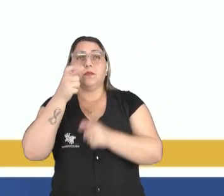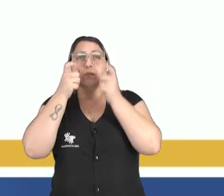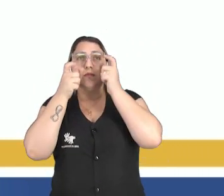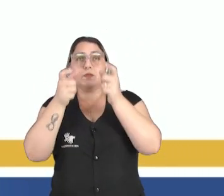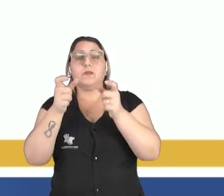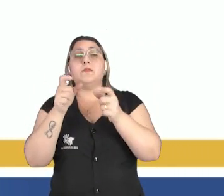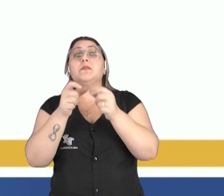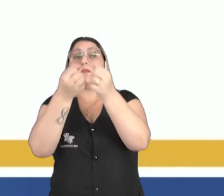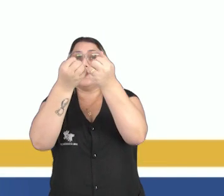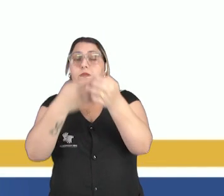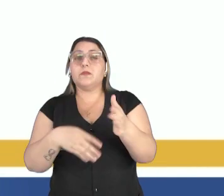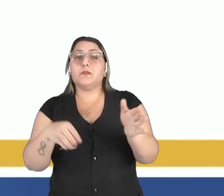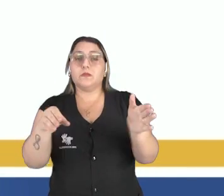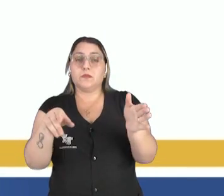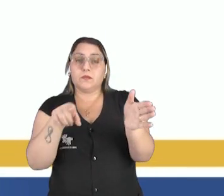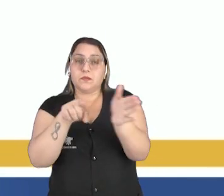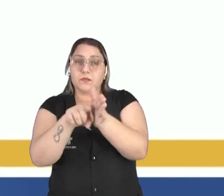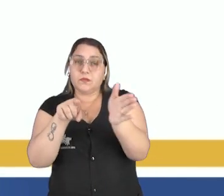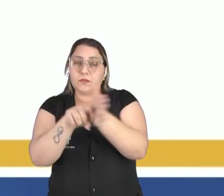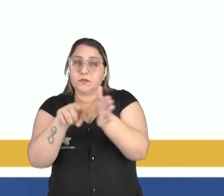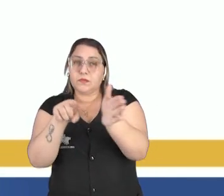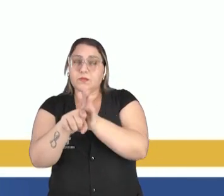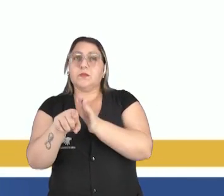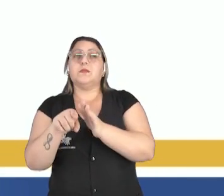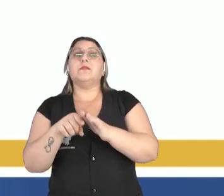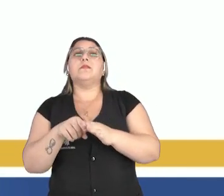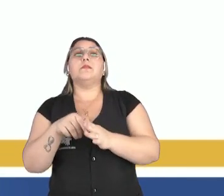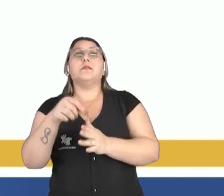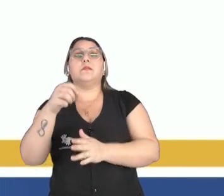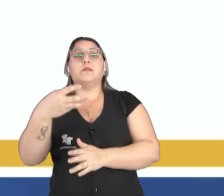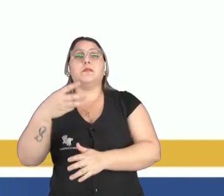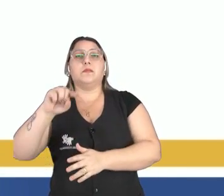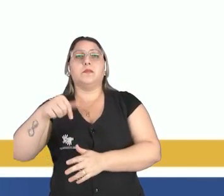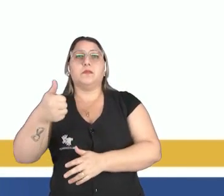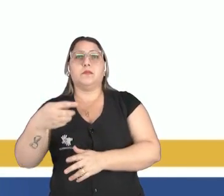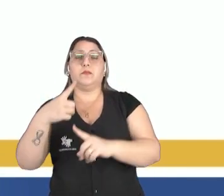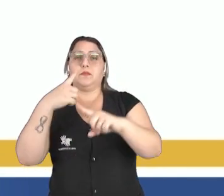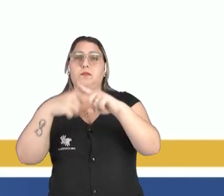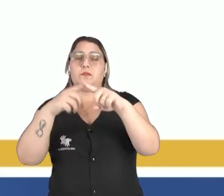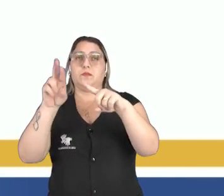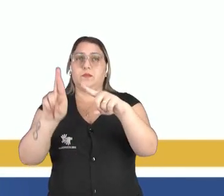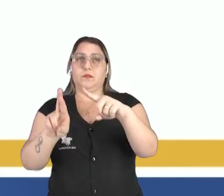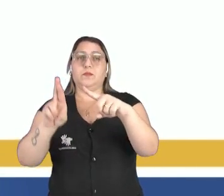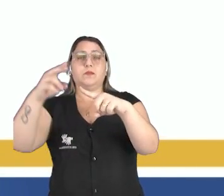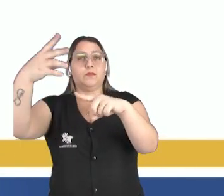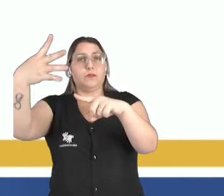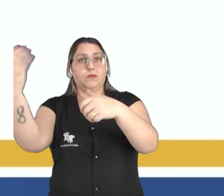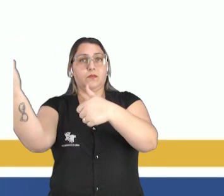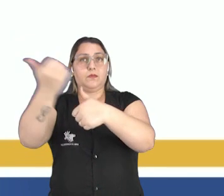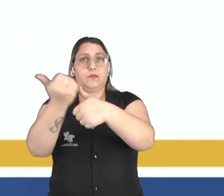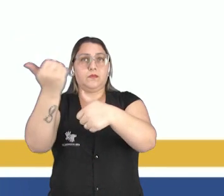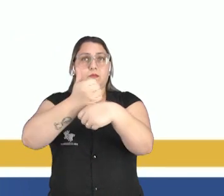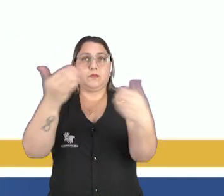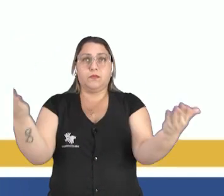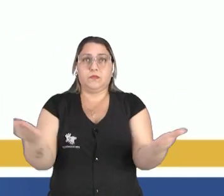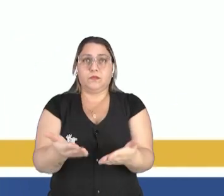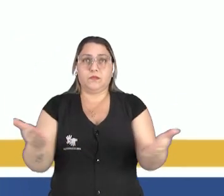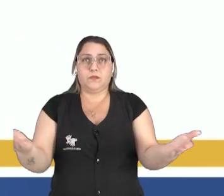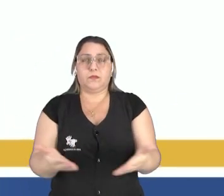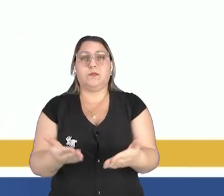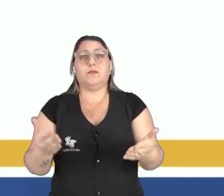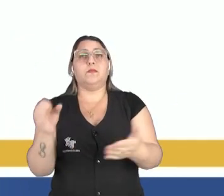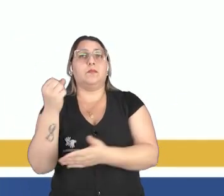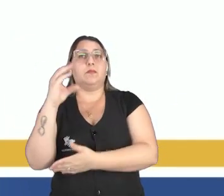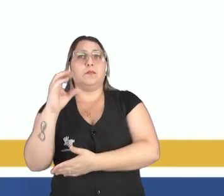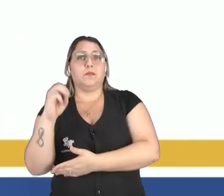que vem dado na questão, tá? Fica 3,14 vezes o R. O R é 4, tá? Porque o de diâmetro